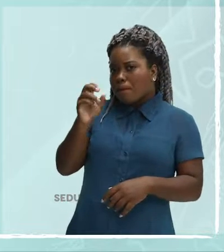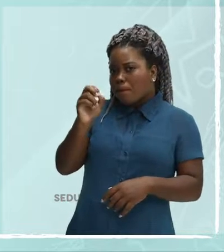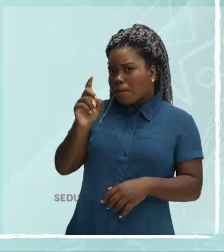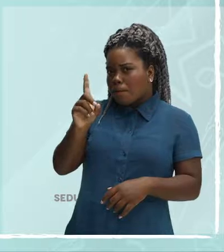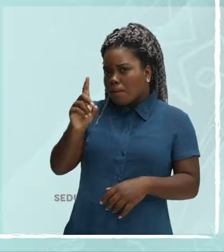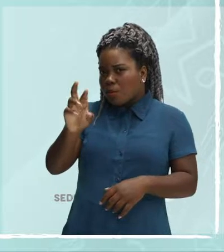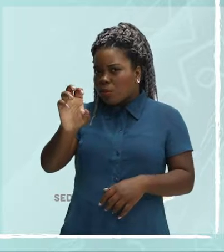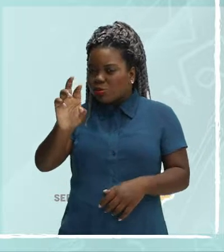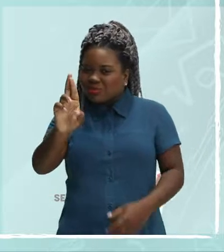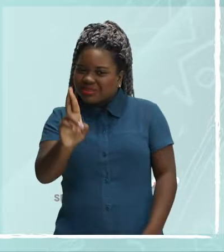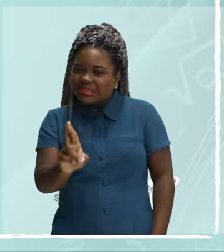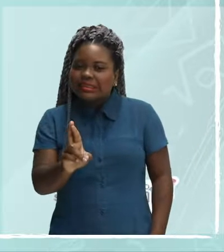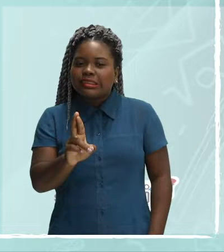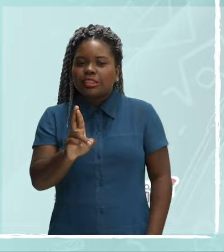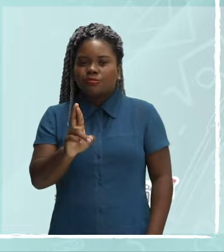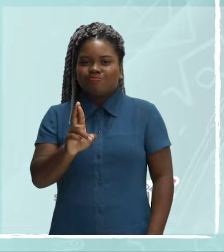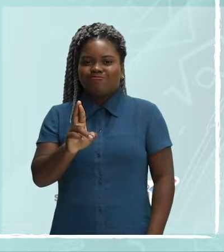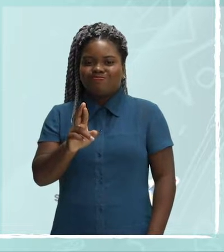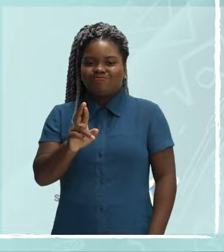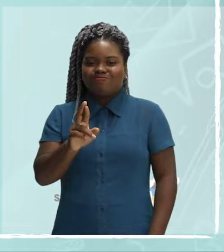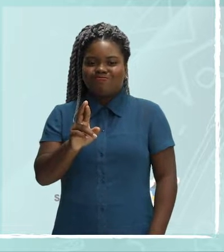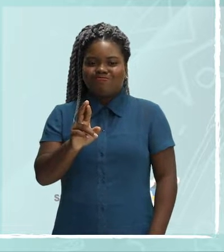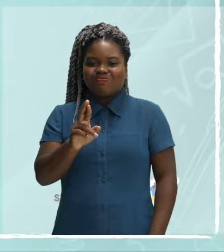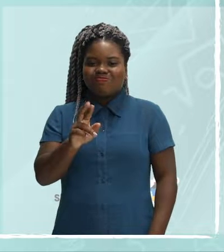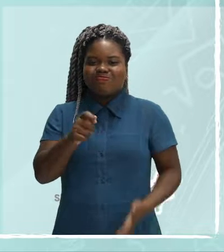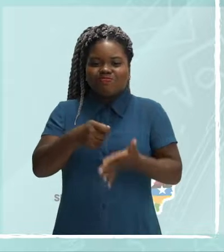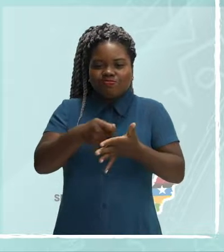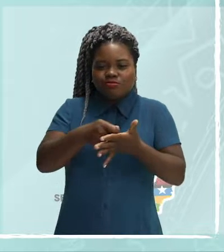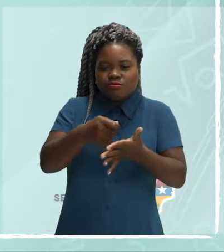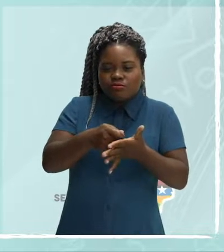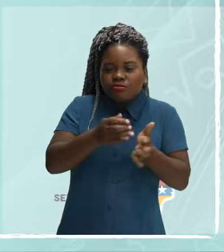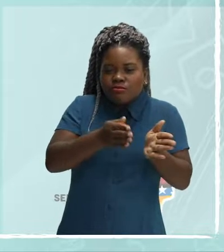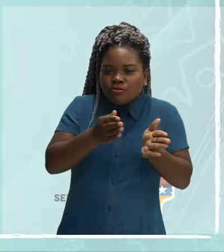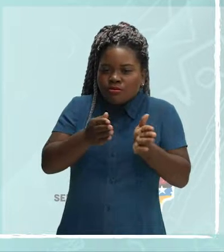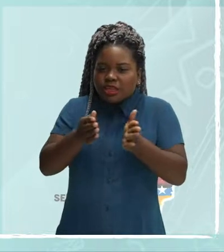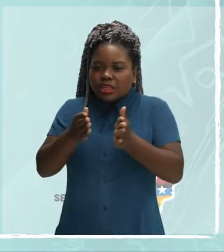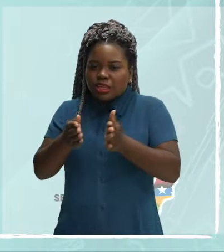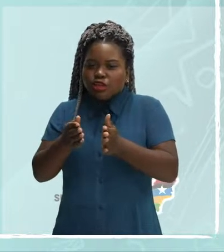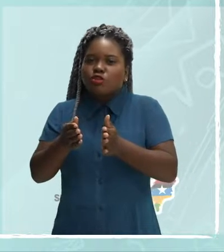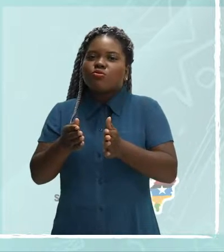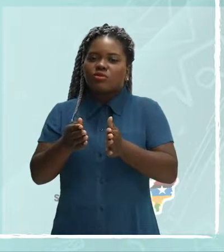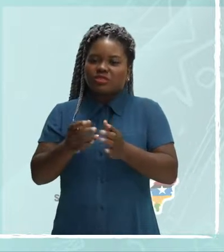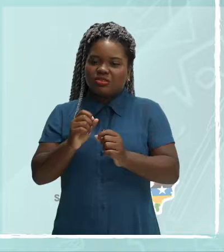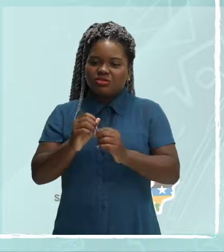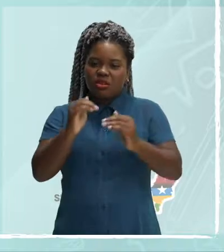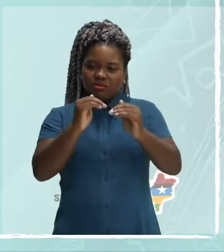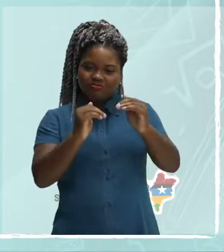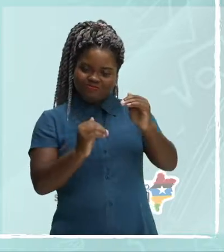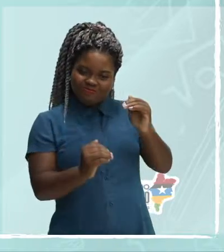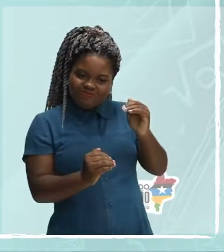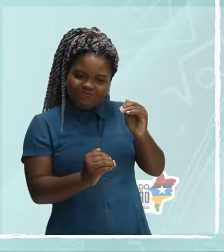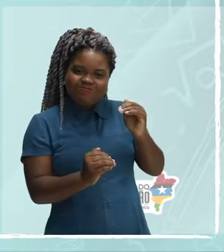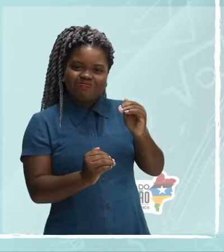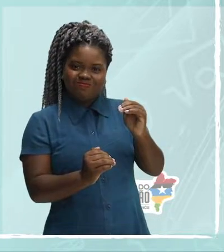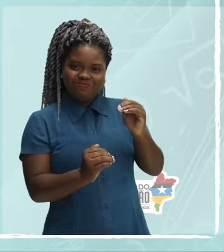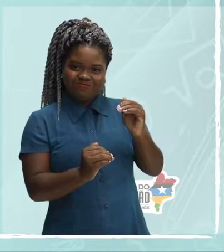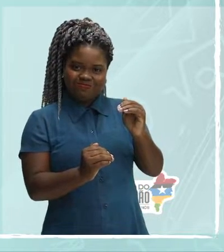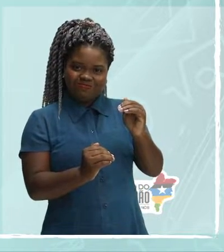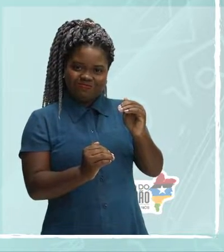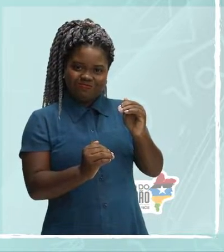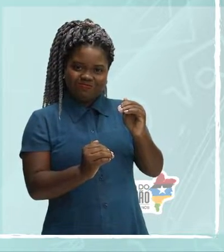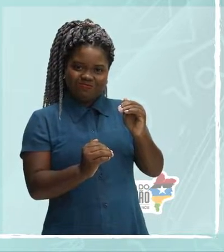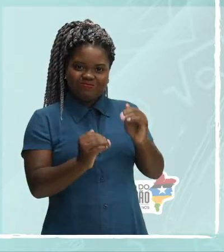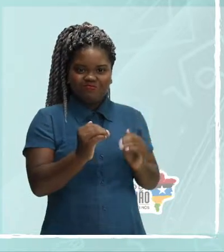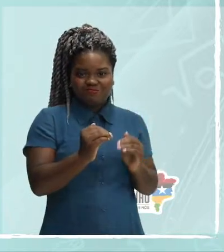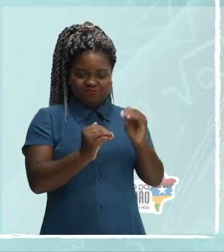de submissão pelo qual os dominados percebem a hierarquia, percebem a própria dominação